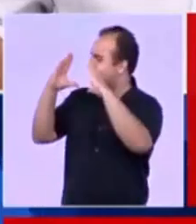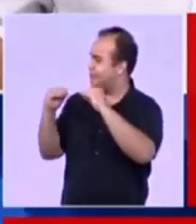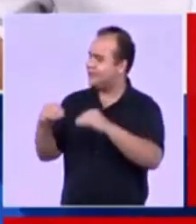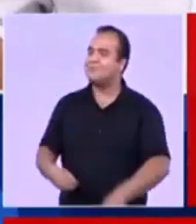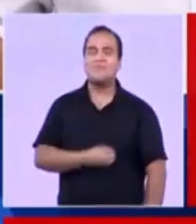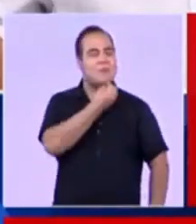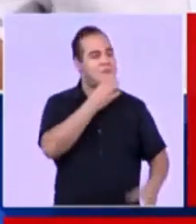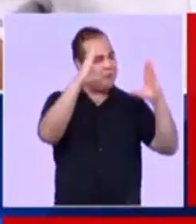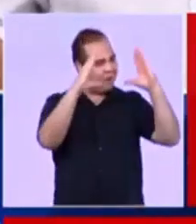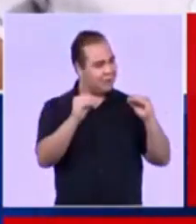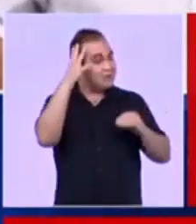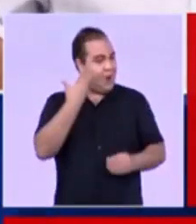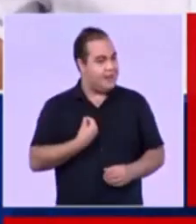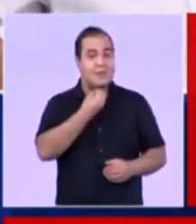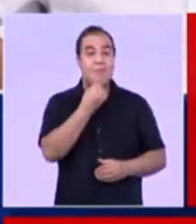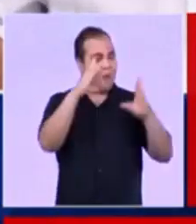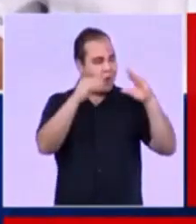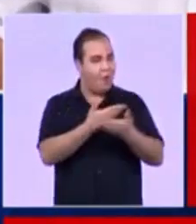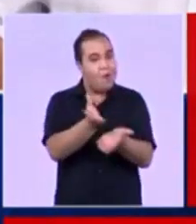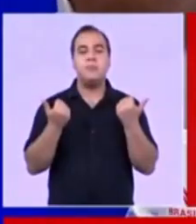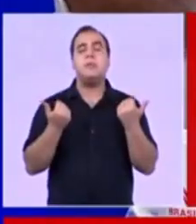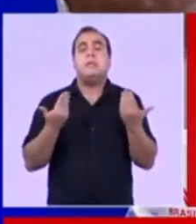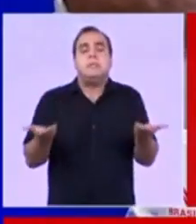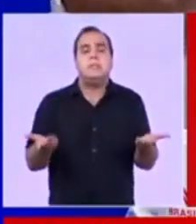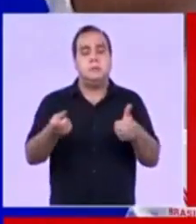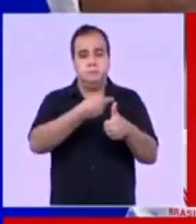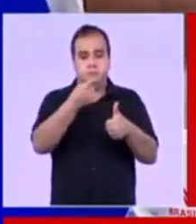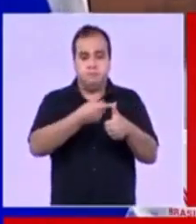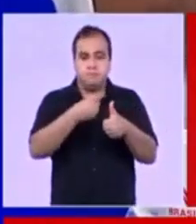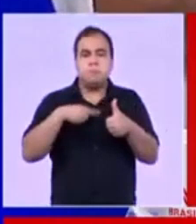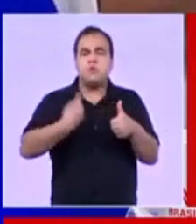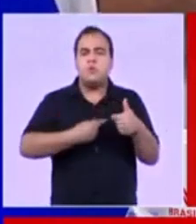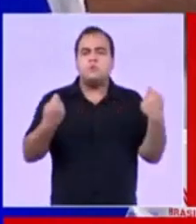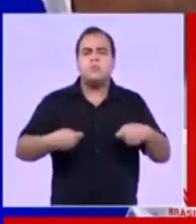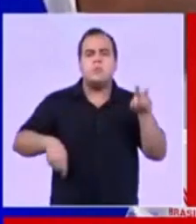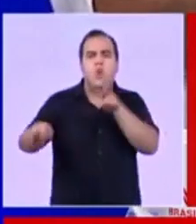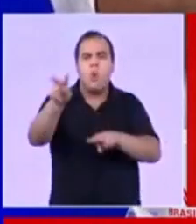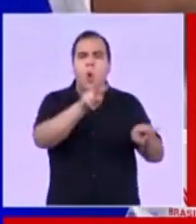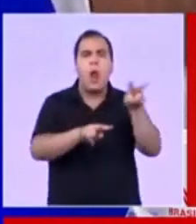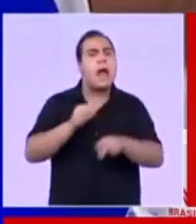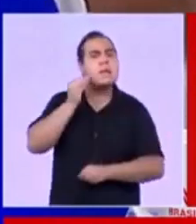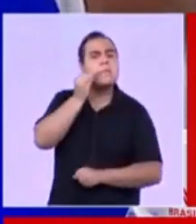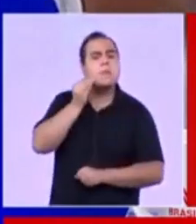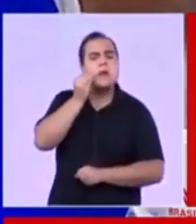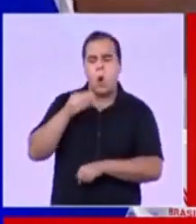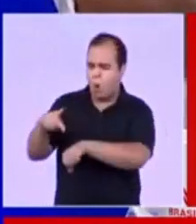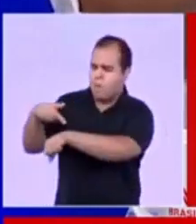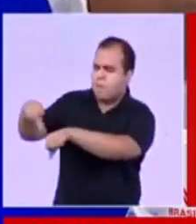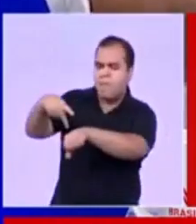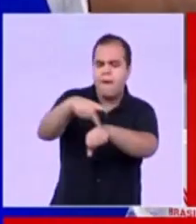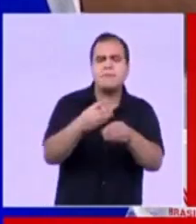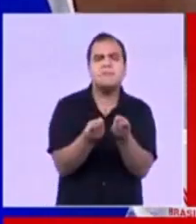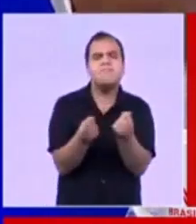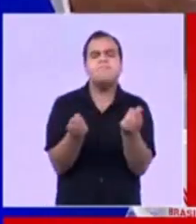Oi boa noite Monalisa Boa noite Bruno Boa noite a todos estão acompanhando a gente primeiro nós precisamos olhar a experiência dos países que melhor